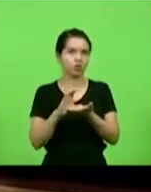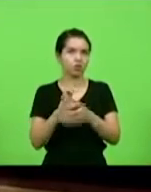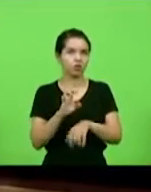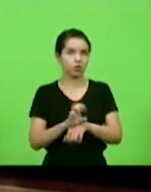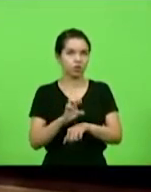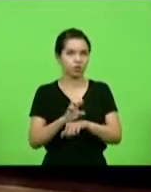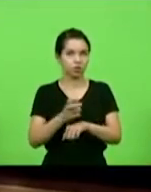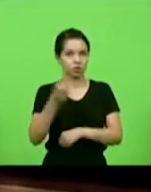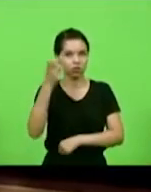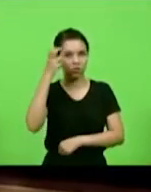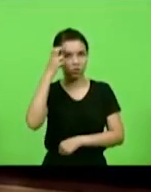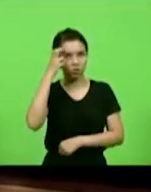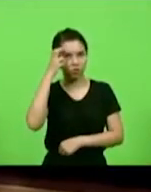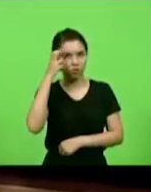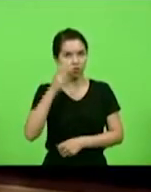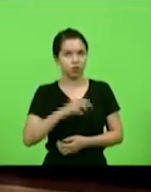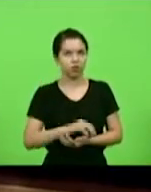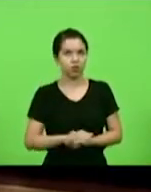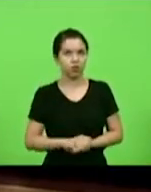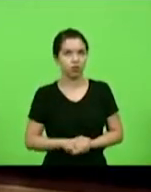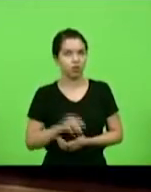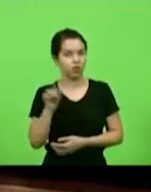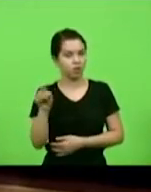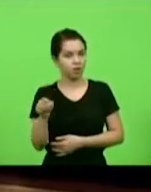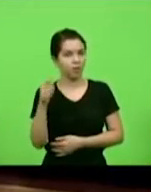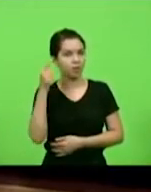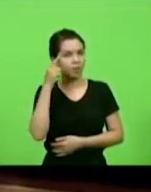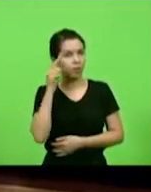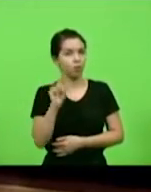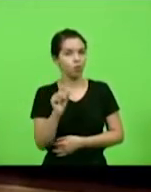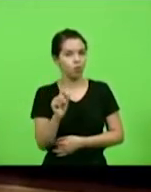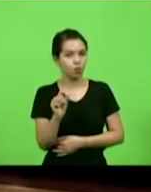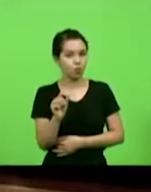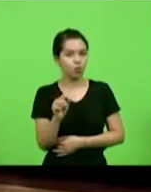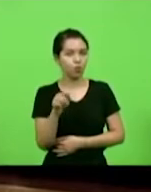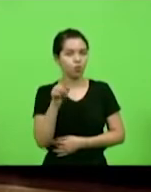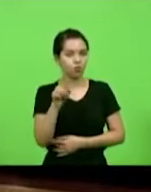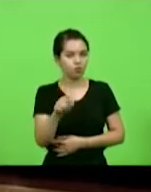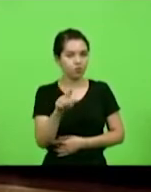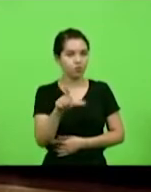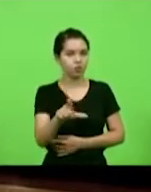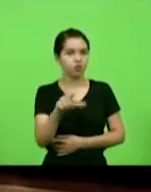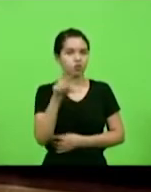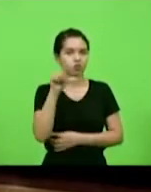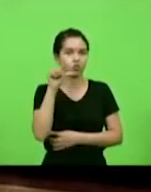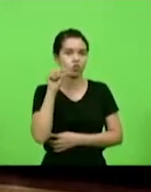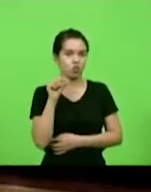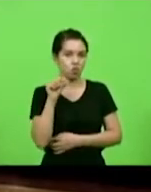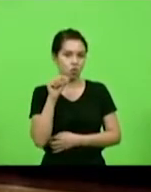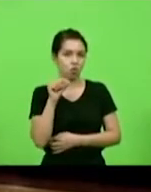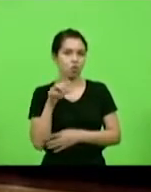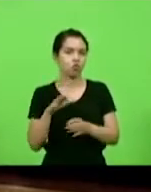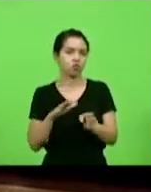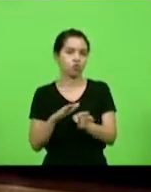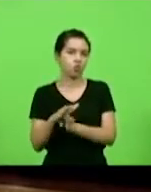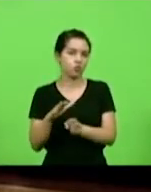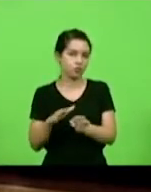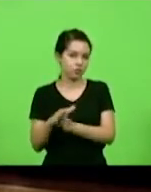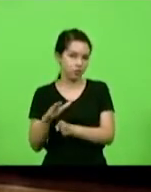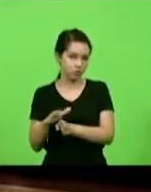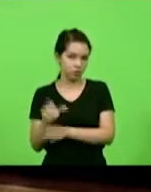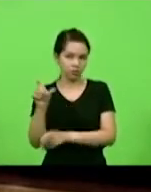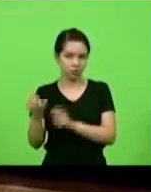Conselho Estadual de Cultura entende que, na medida em que você escolhe os conselheiros, metade